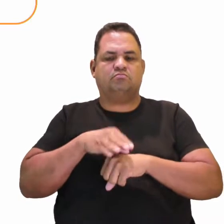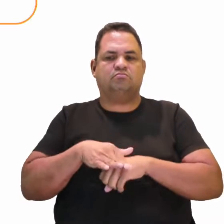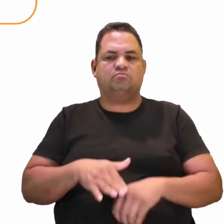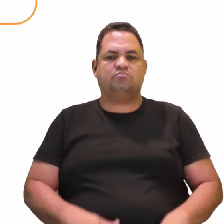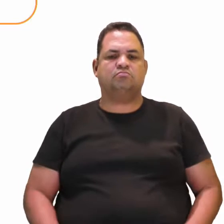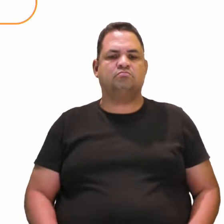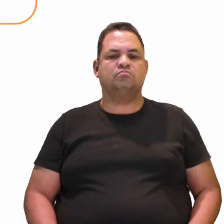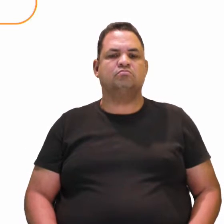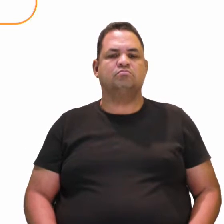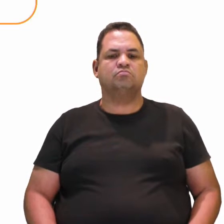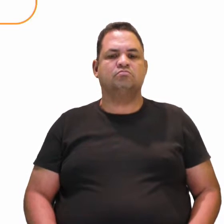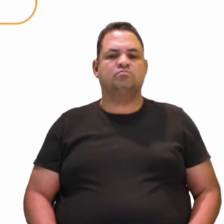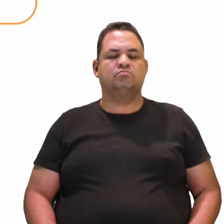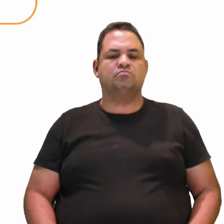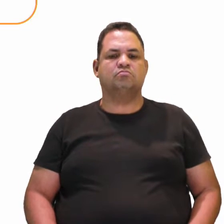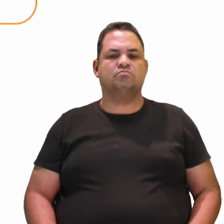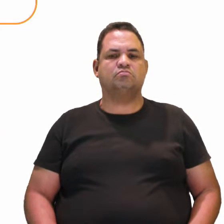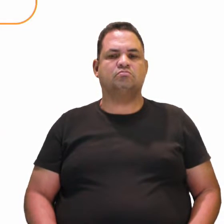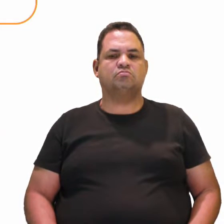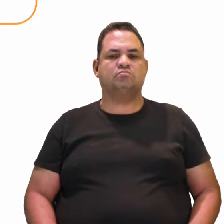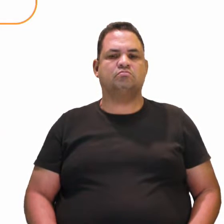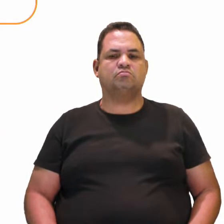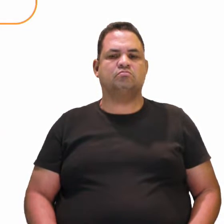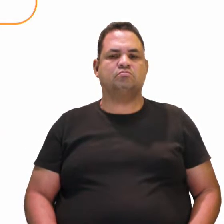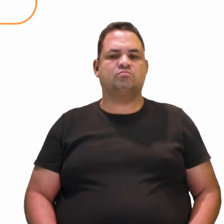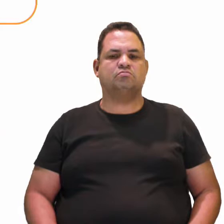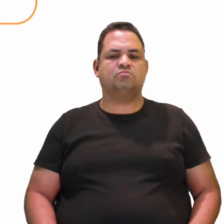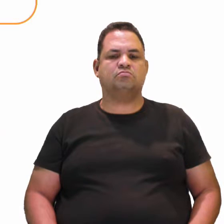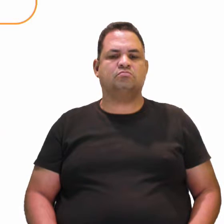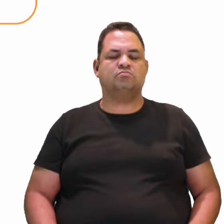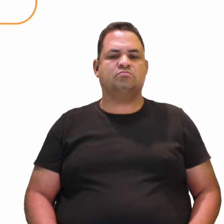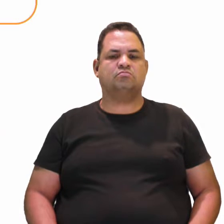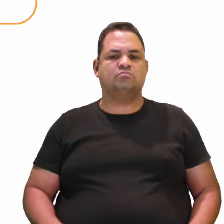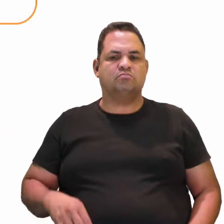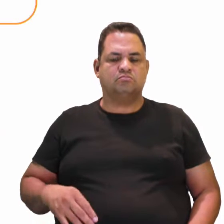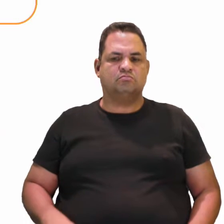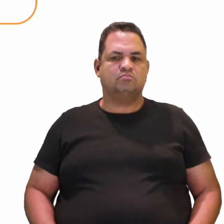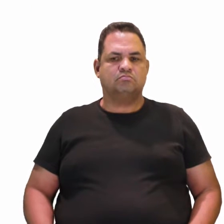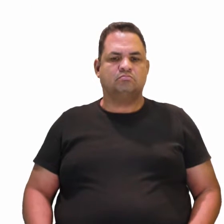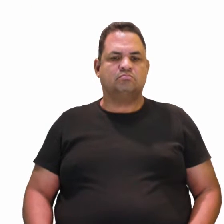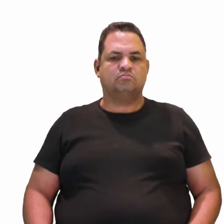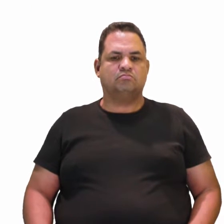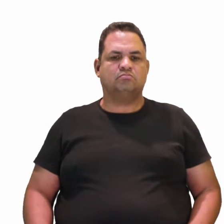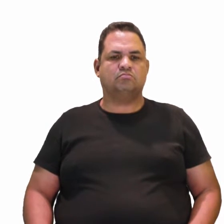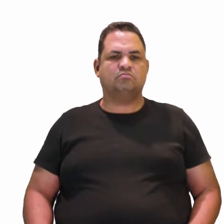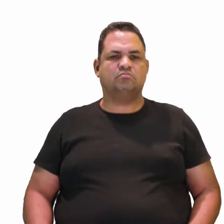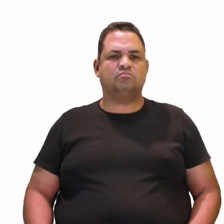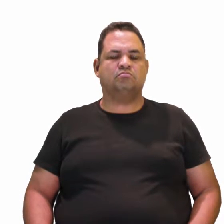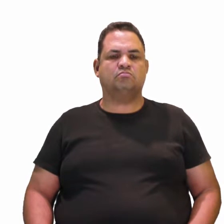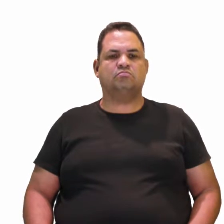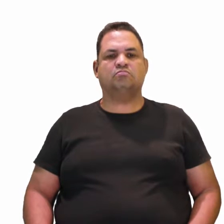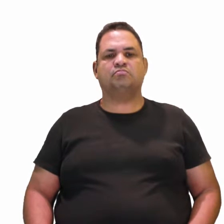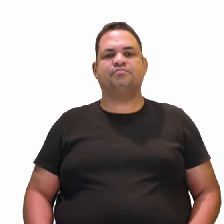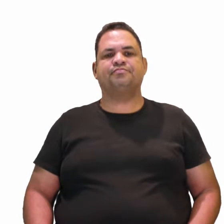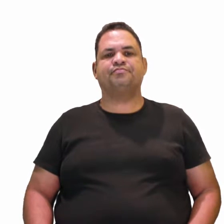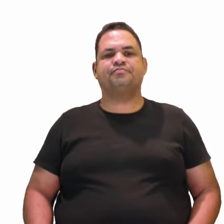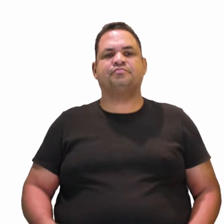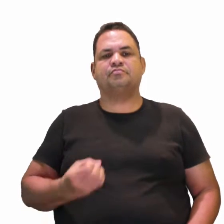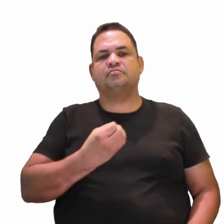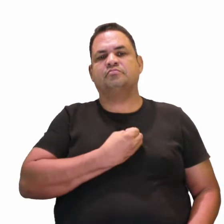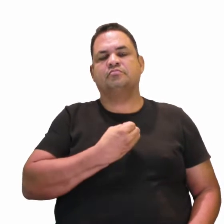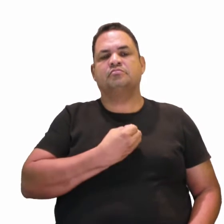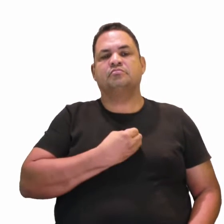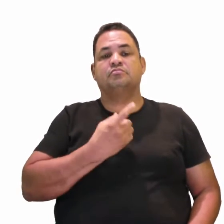dicas nos pequenos simples passos, few simple steps. Então, de número